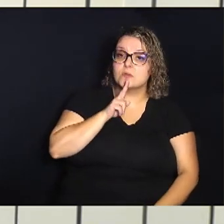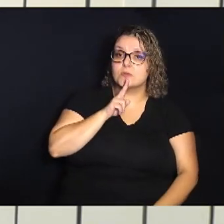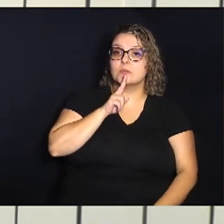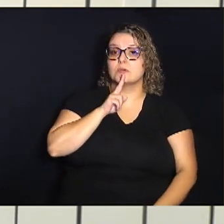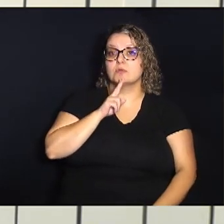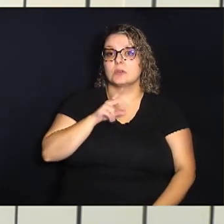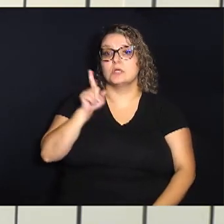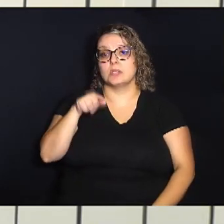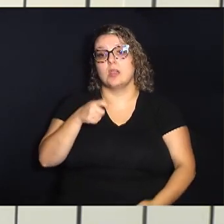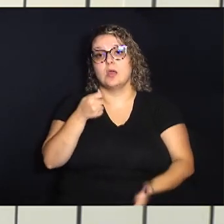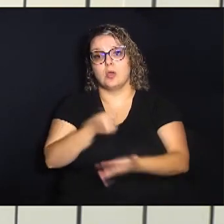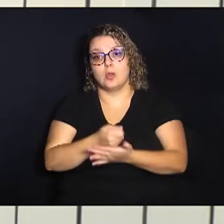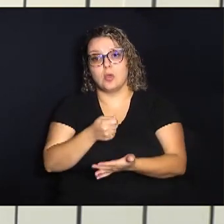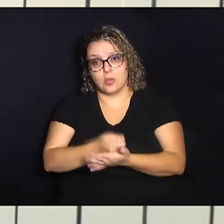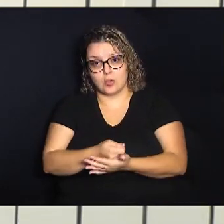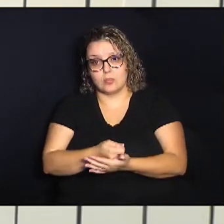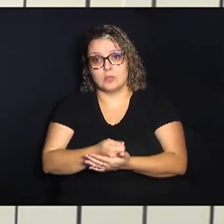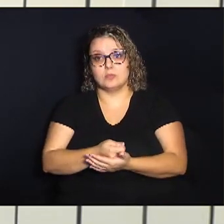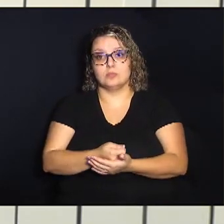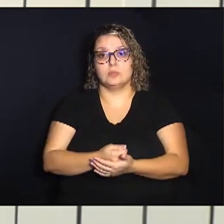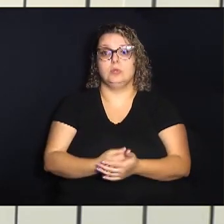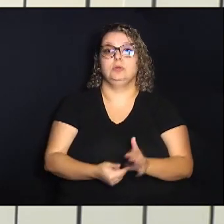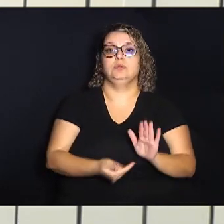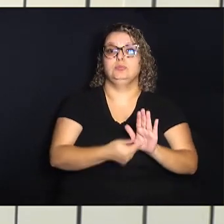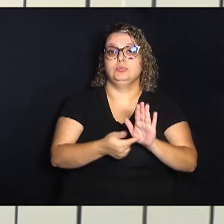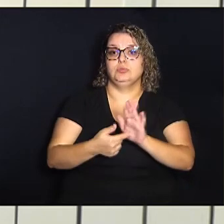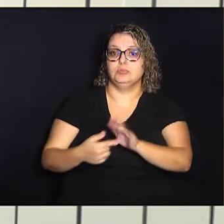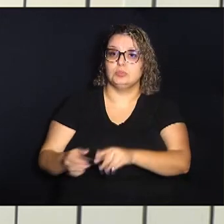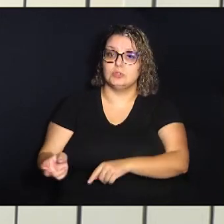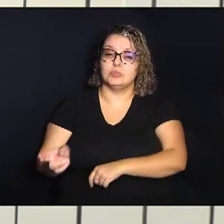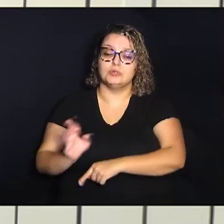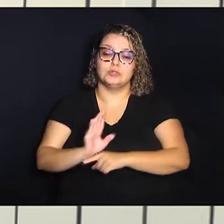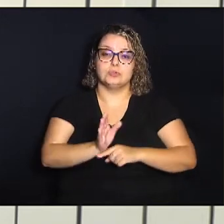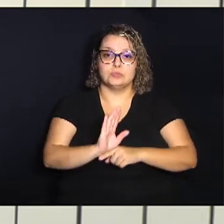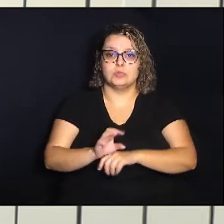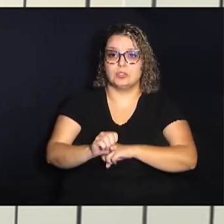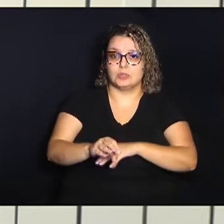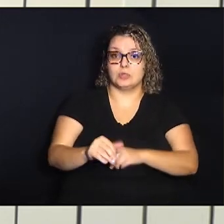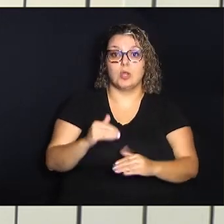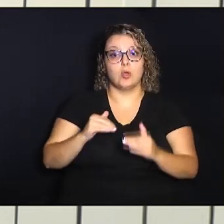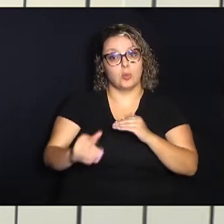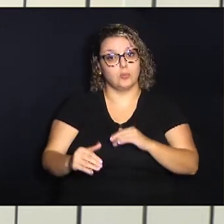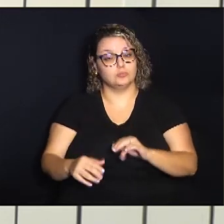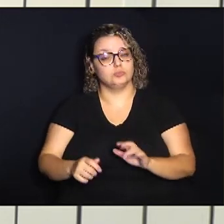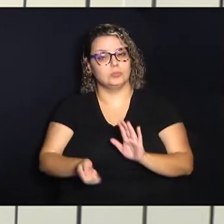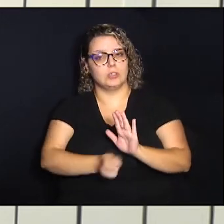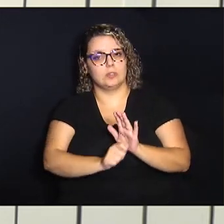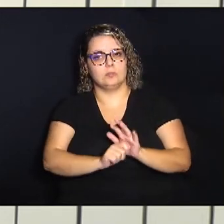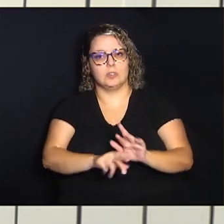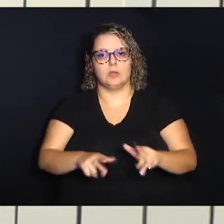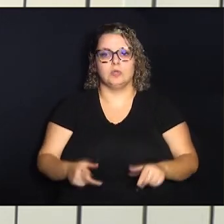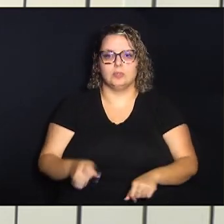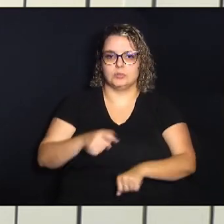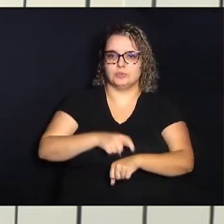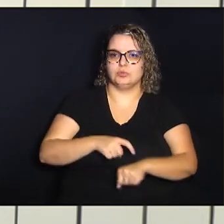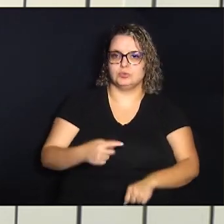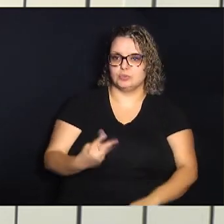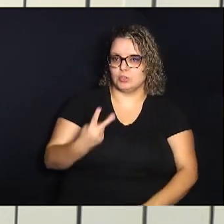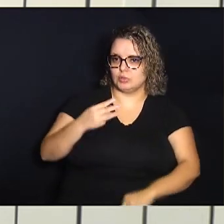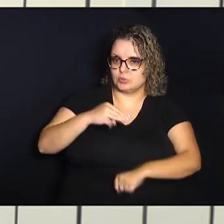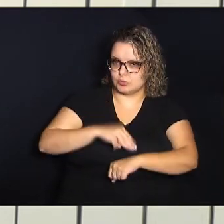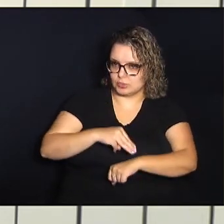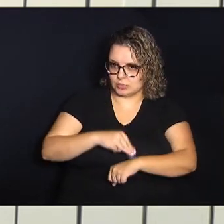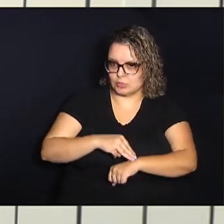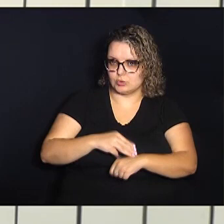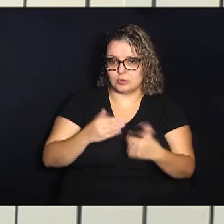torna obrigatória a exibição de vídeos educativos antidrogas com duração mínima de 2 minutos